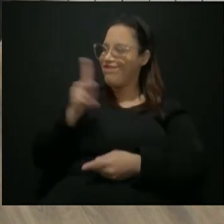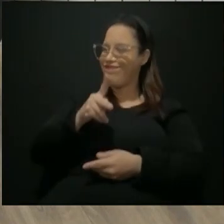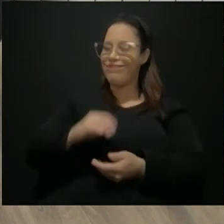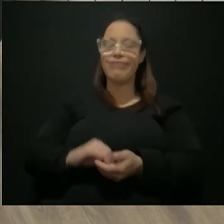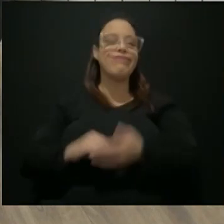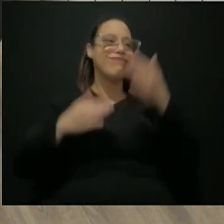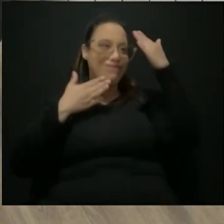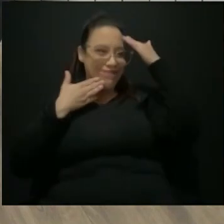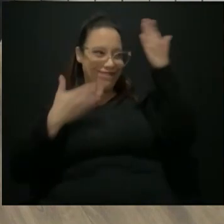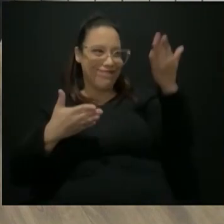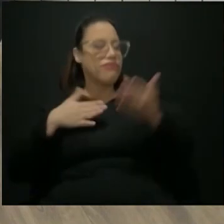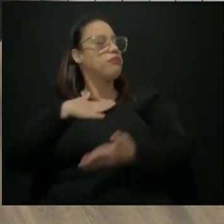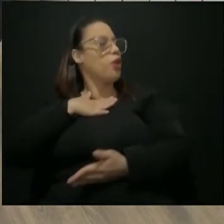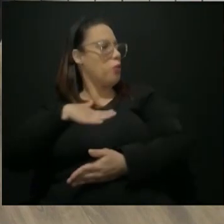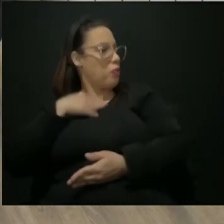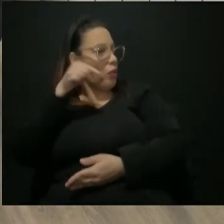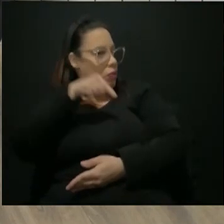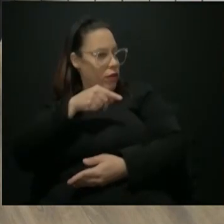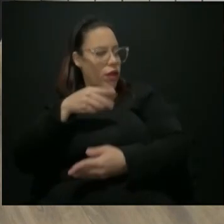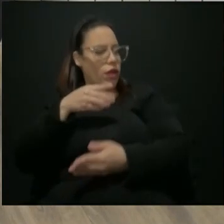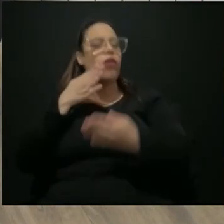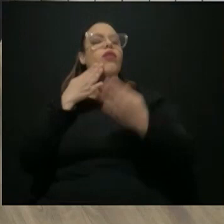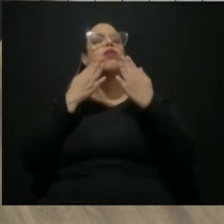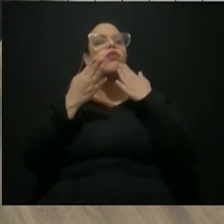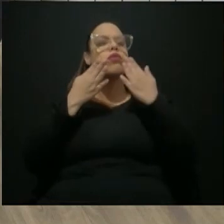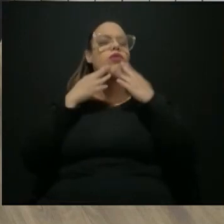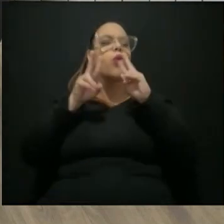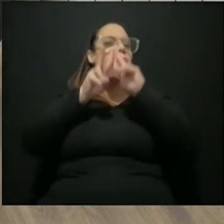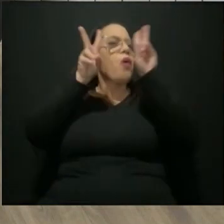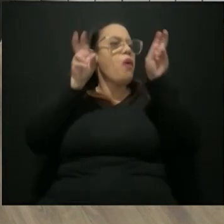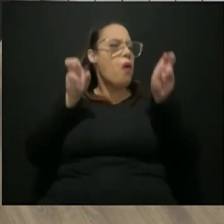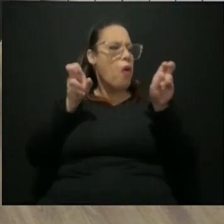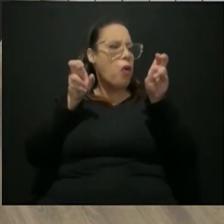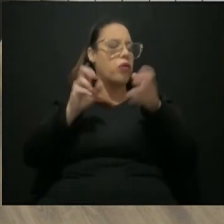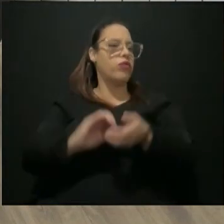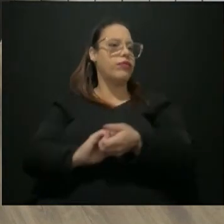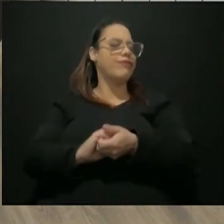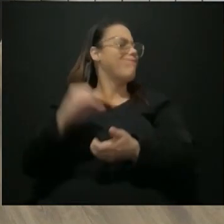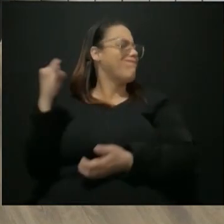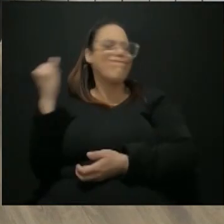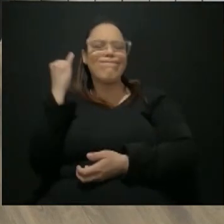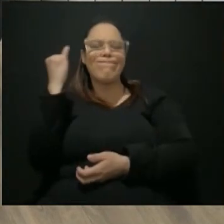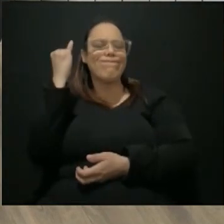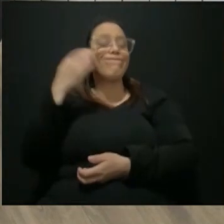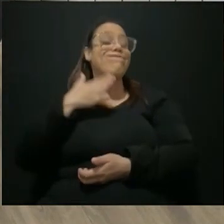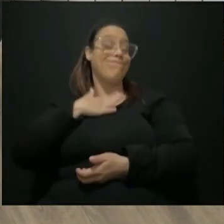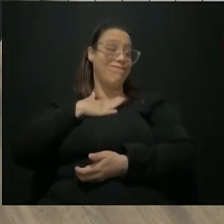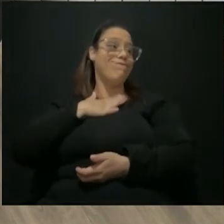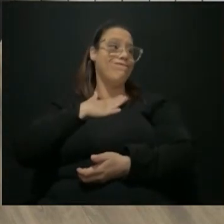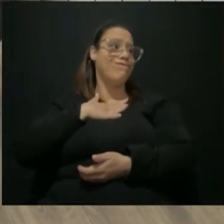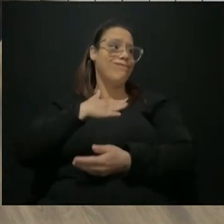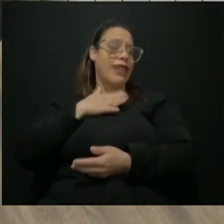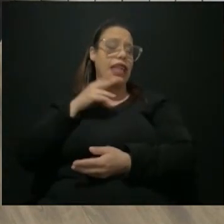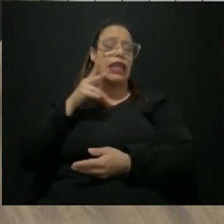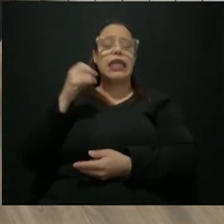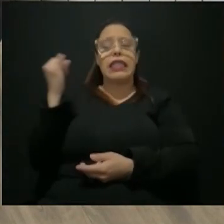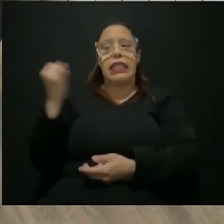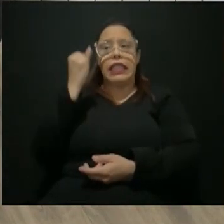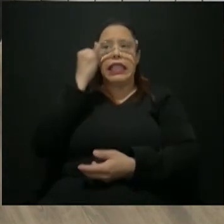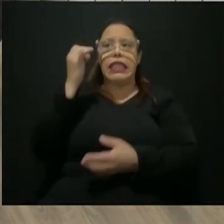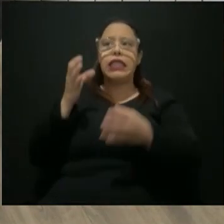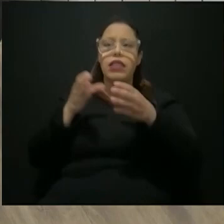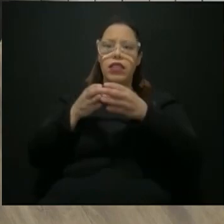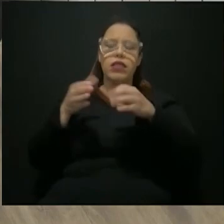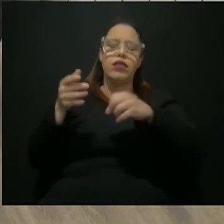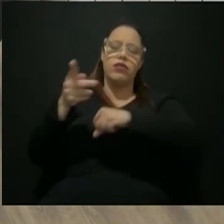com vocês, conversando sobre um tema que é tão importante para mim, né? E importante para o contexto nacional brasileiro também,